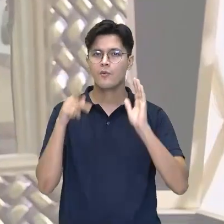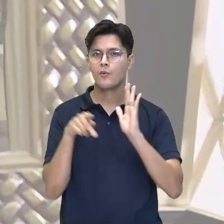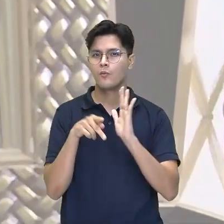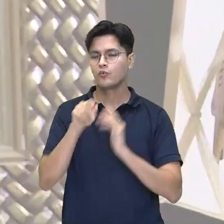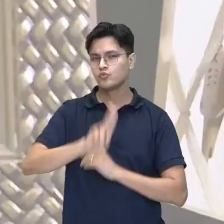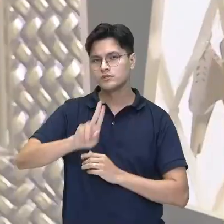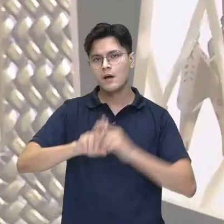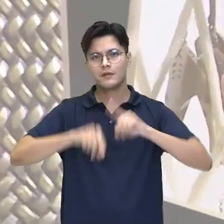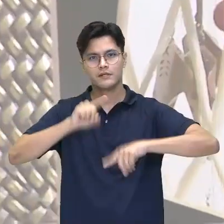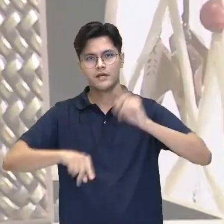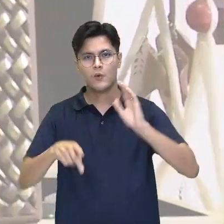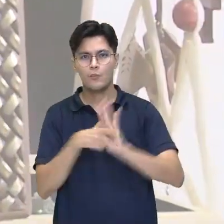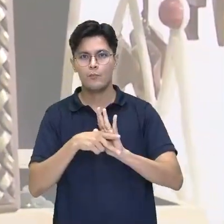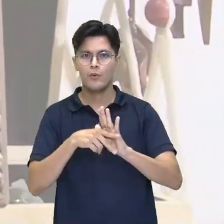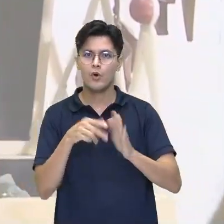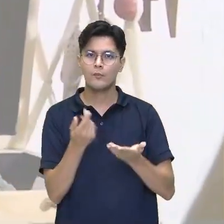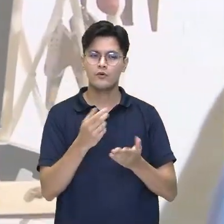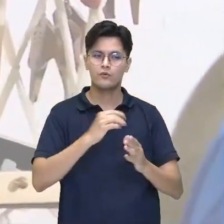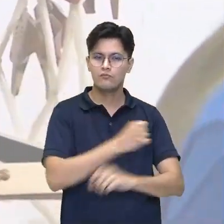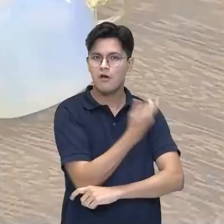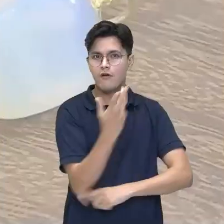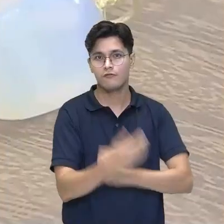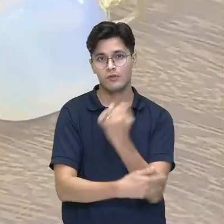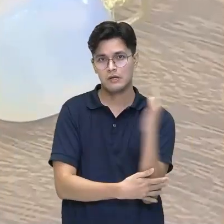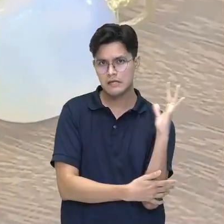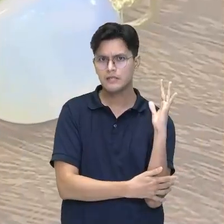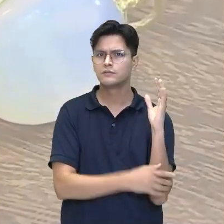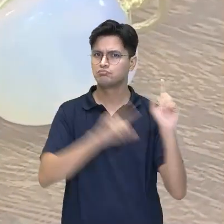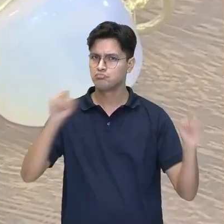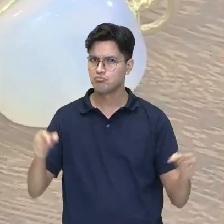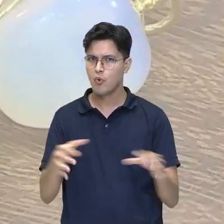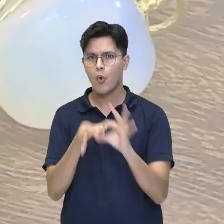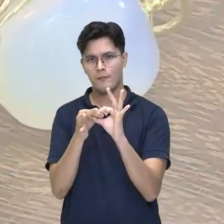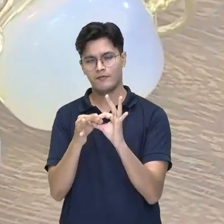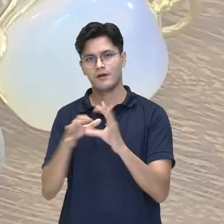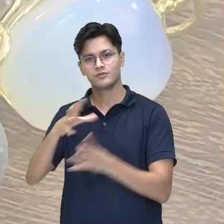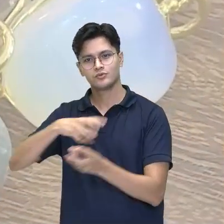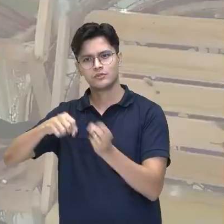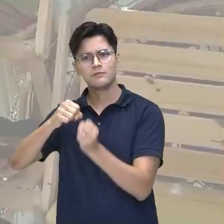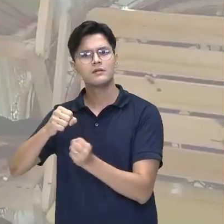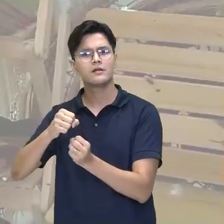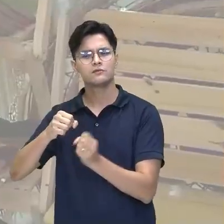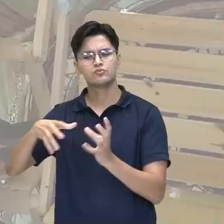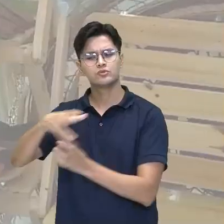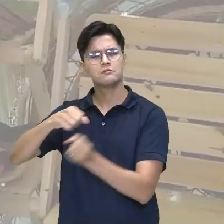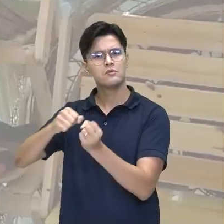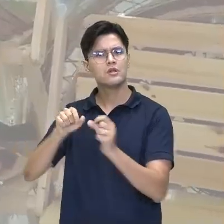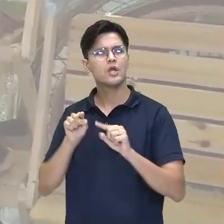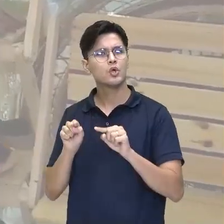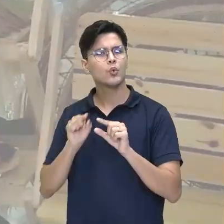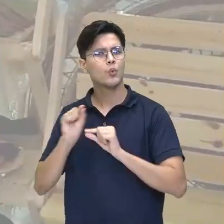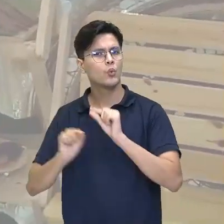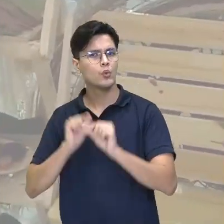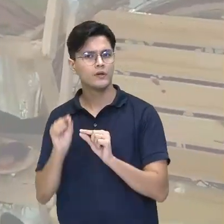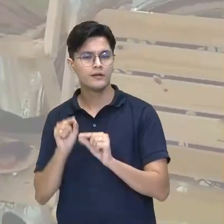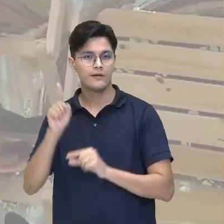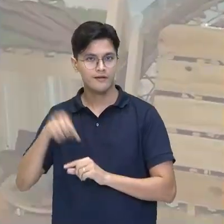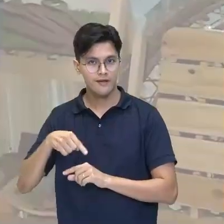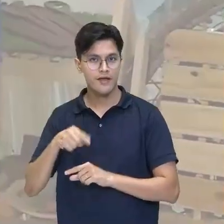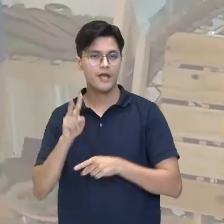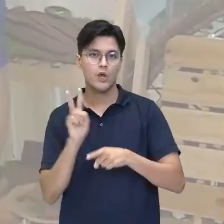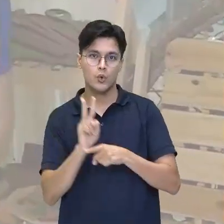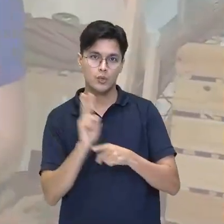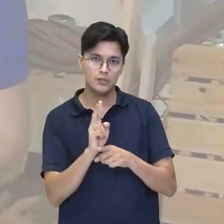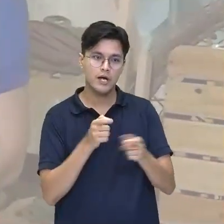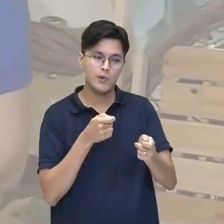E o trabalho da Rita tem tudo a ver com sustentabilidade. E sustentabilidade nada mais é do que preservar e manter os recursos